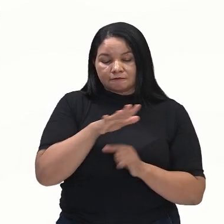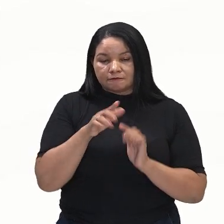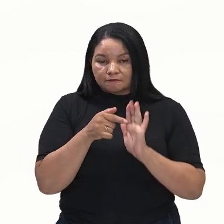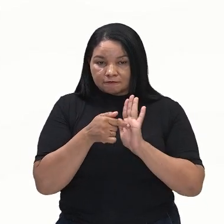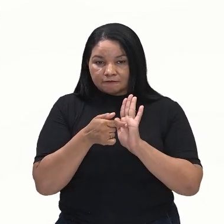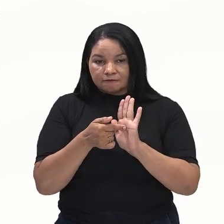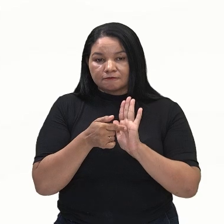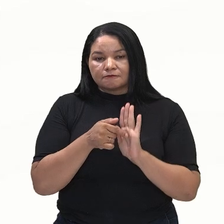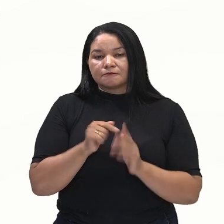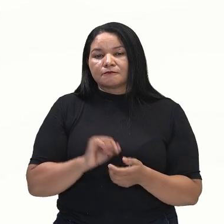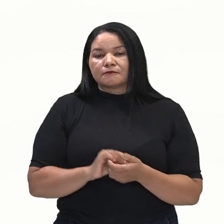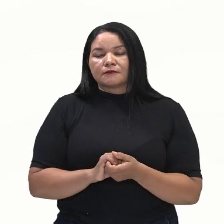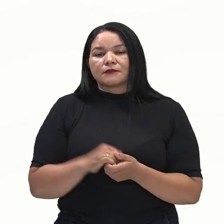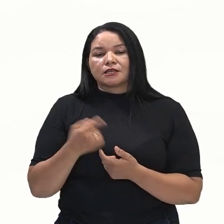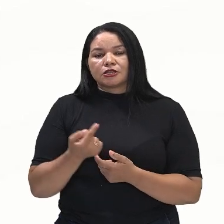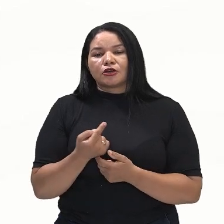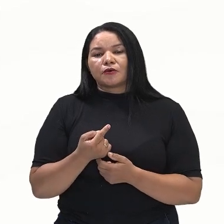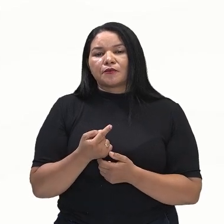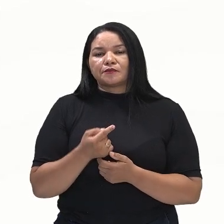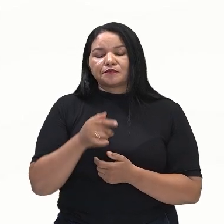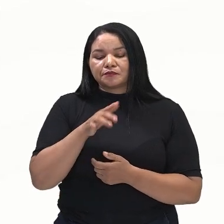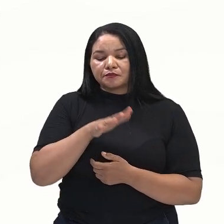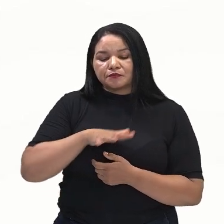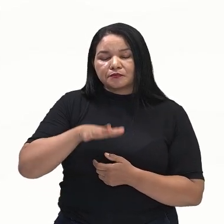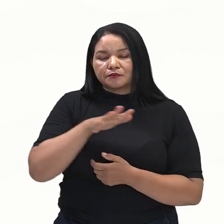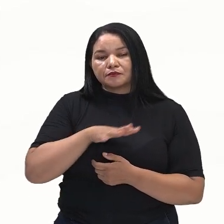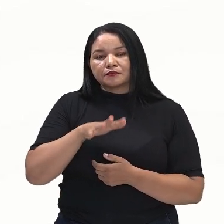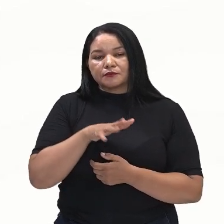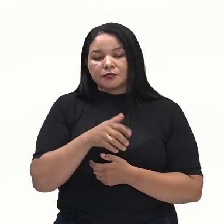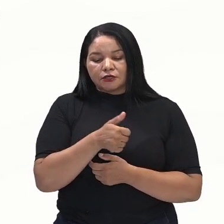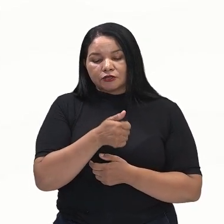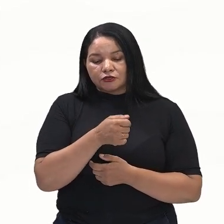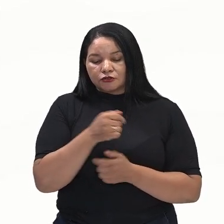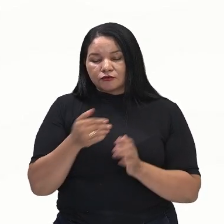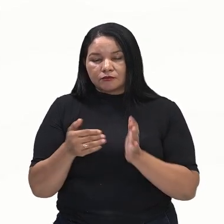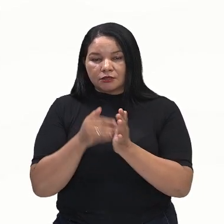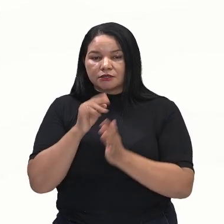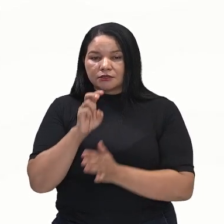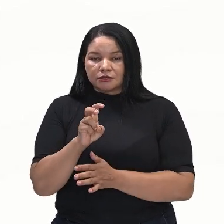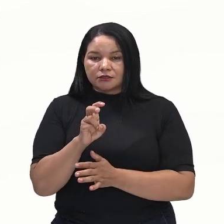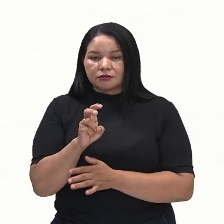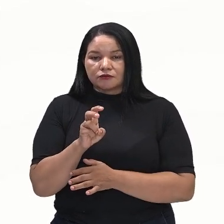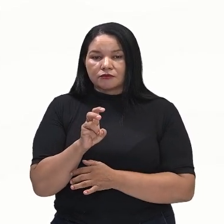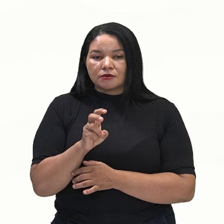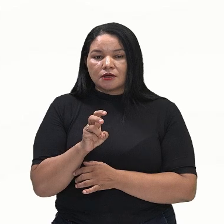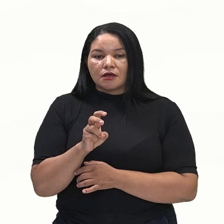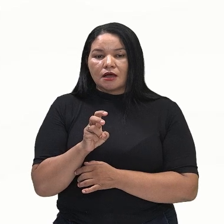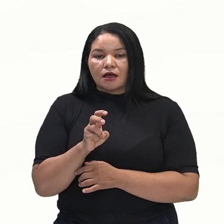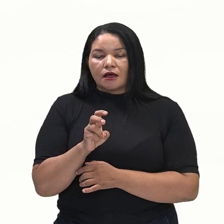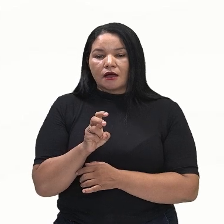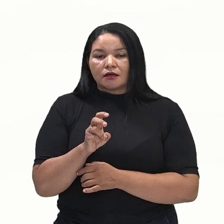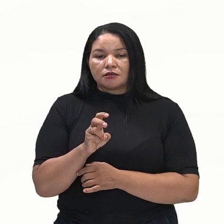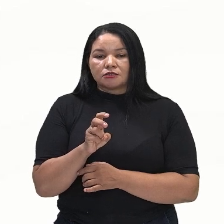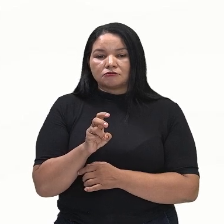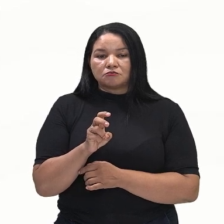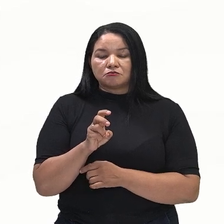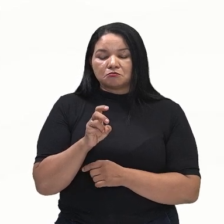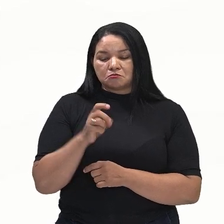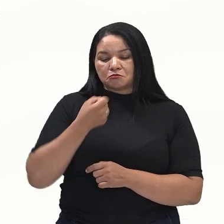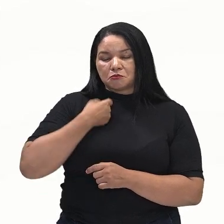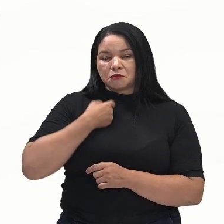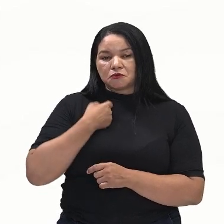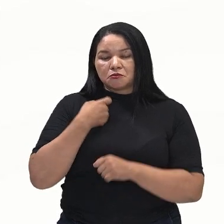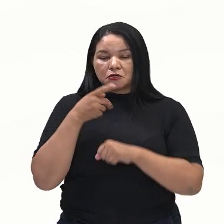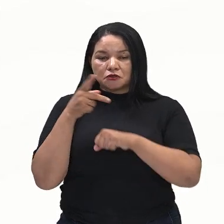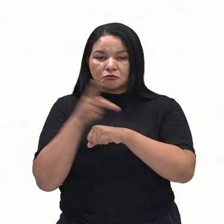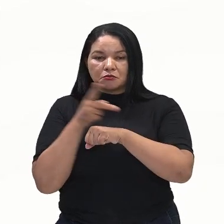pergunto, desse espaço amostral de 1 até 5, quantos números são pares?